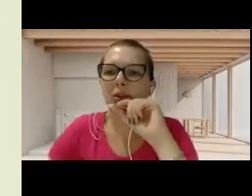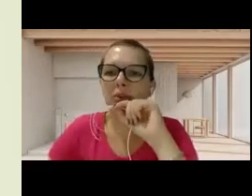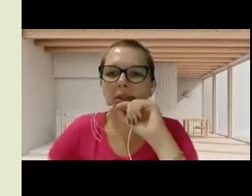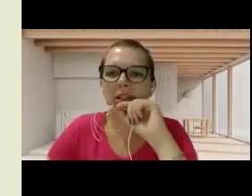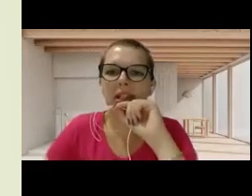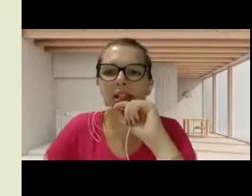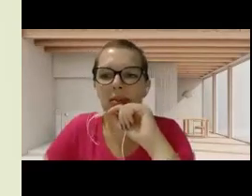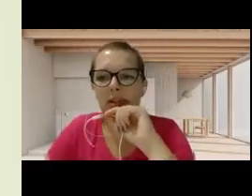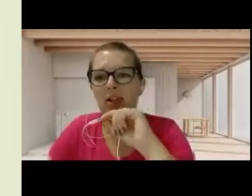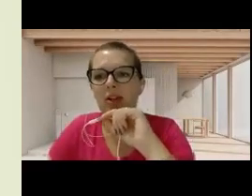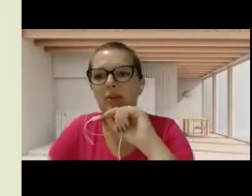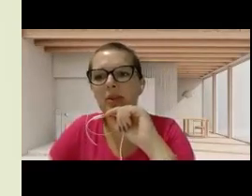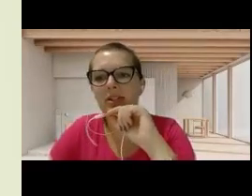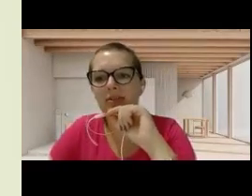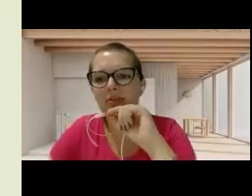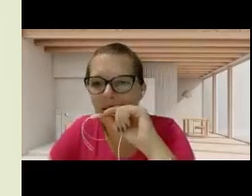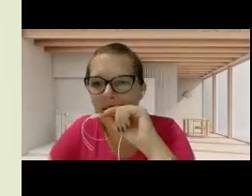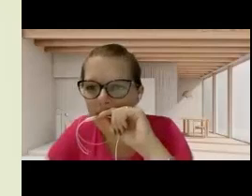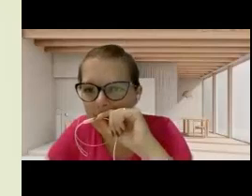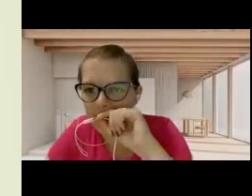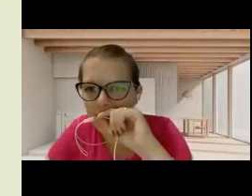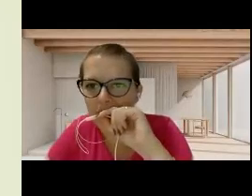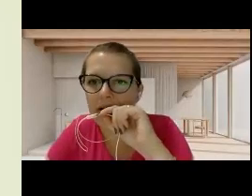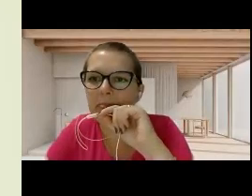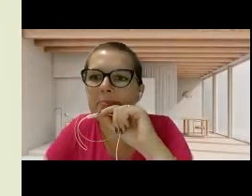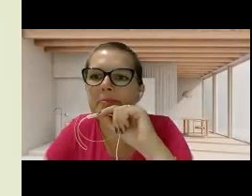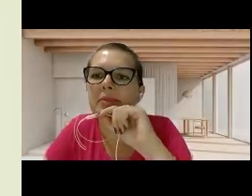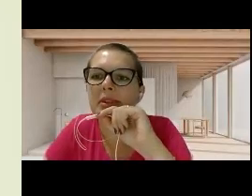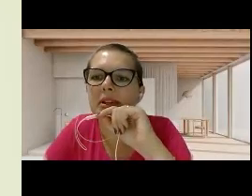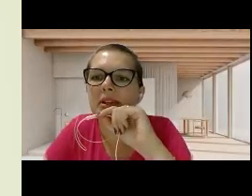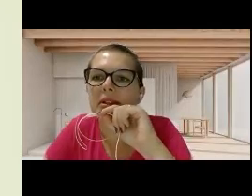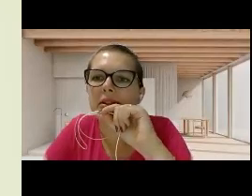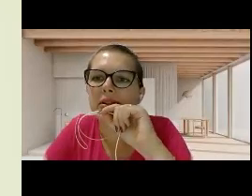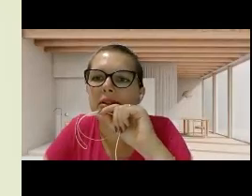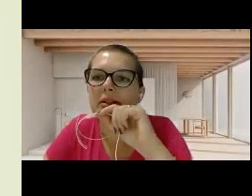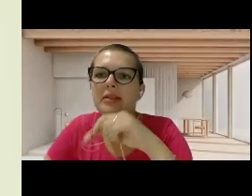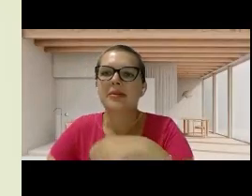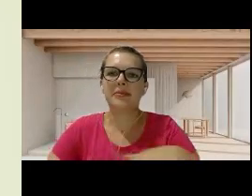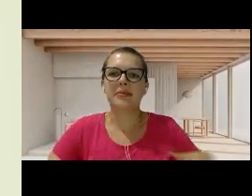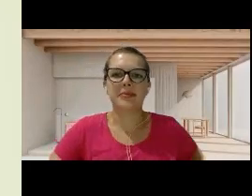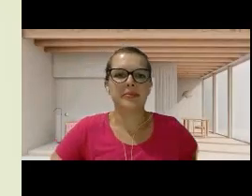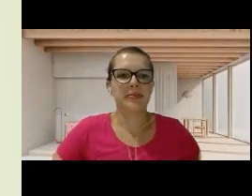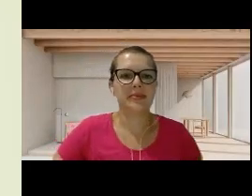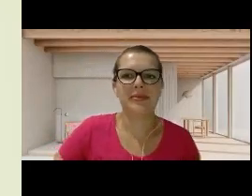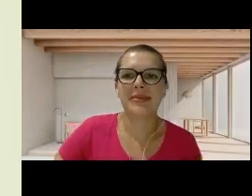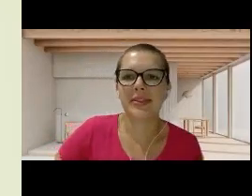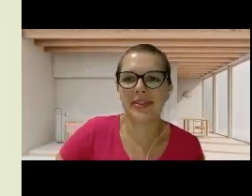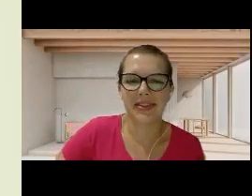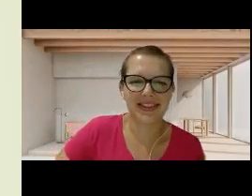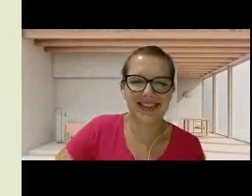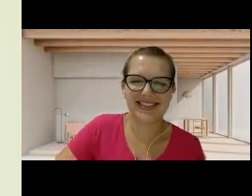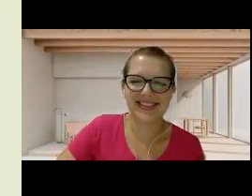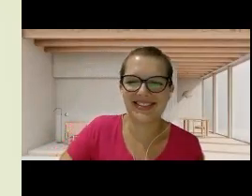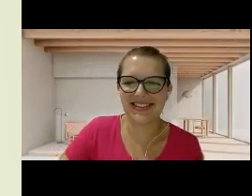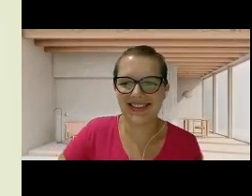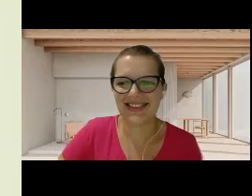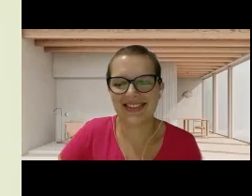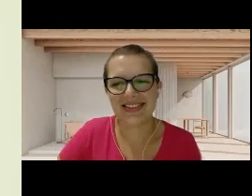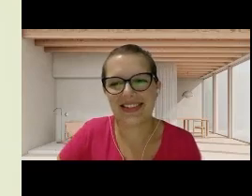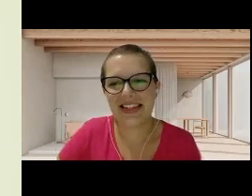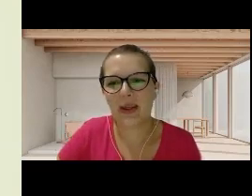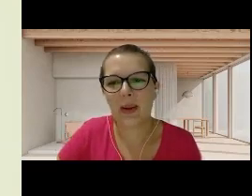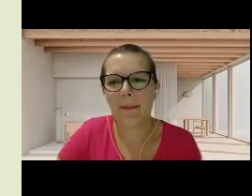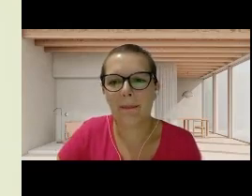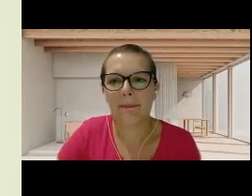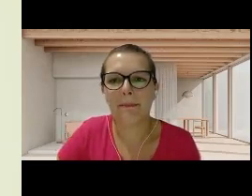Tem algumas perguntas aqui também, Geraldo, várias não, perguntas. Rafael, só volta para eu terminar ali, Rafael. Né? Vimos também a relevância civil para